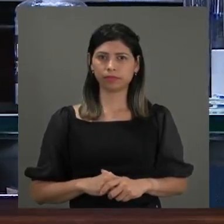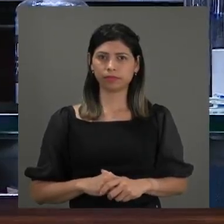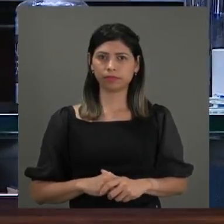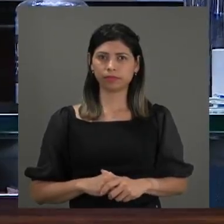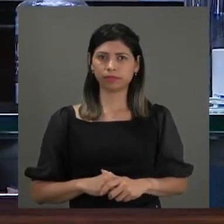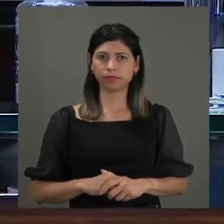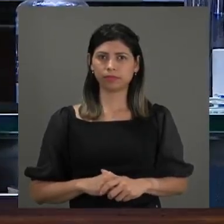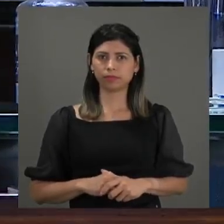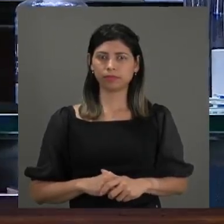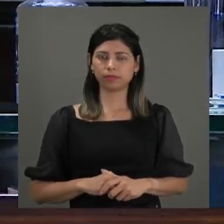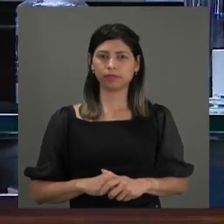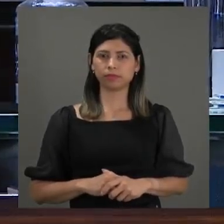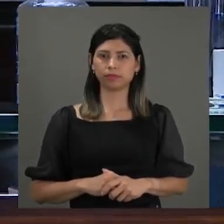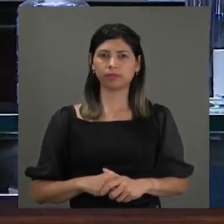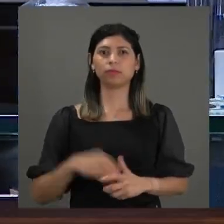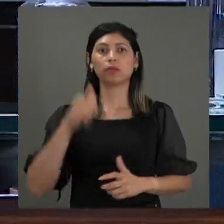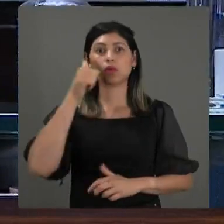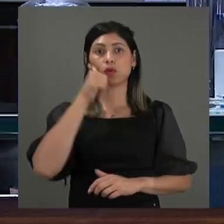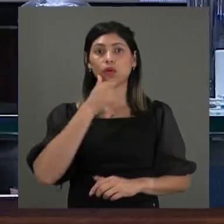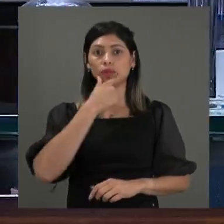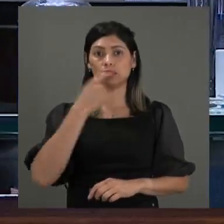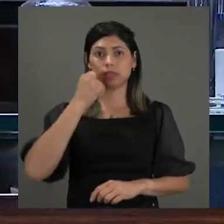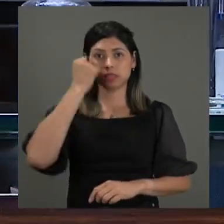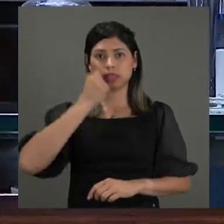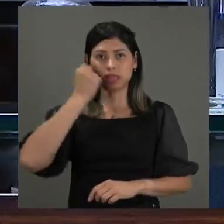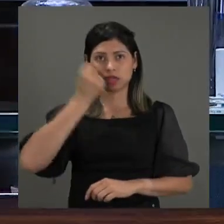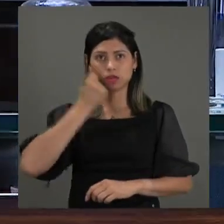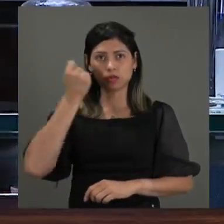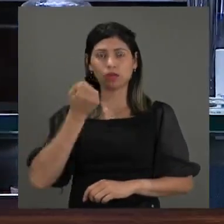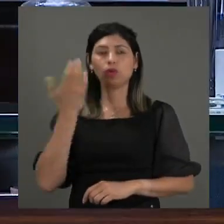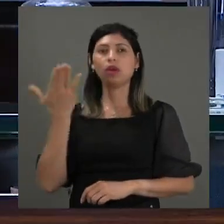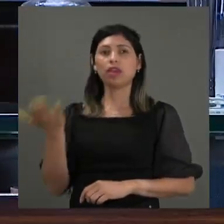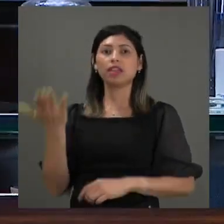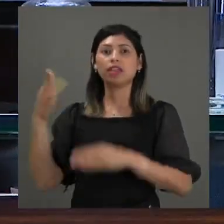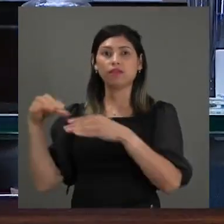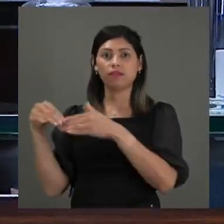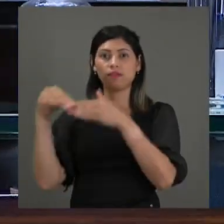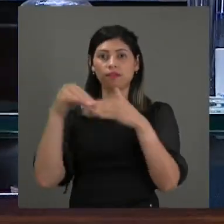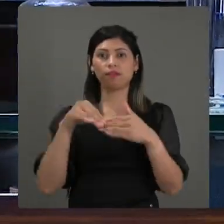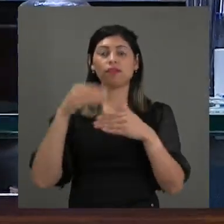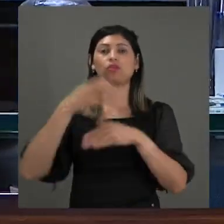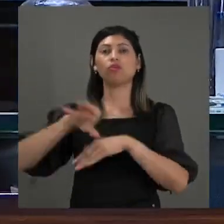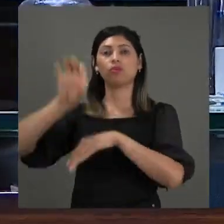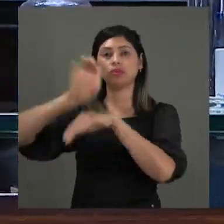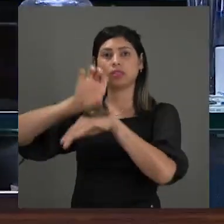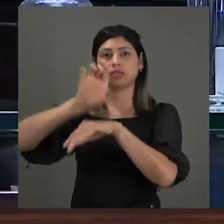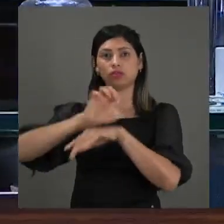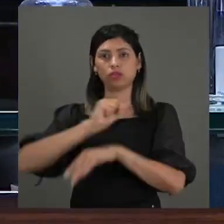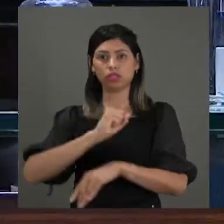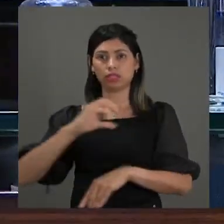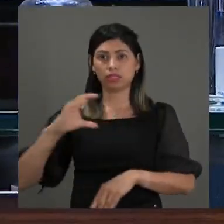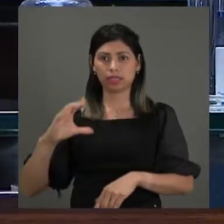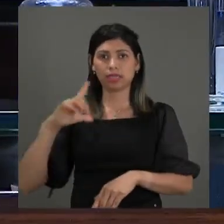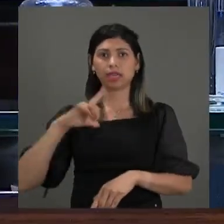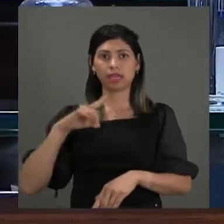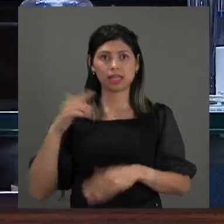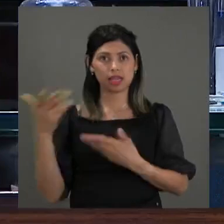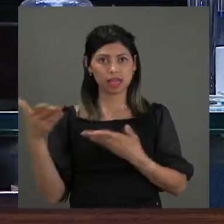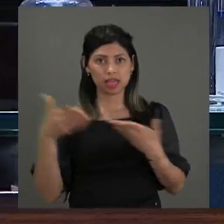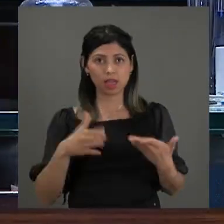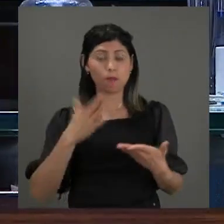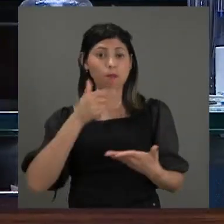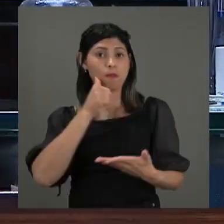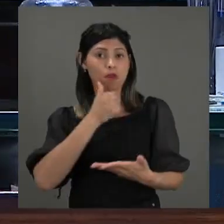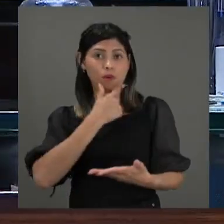xará, especialista em trazer boas lagostas de Florianópolis, e lá no jantar da minha casa é ele quem